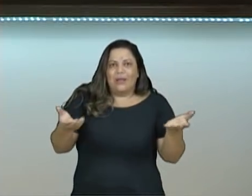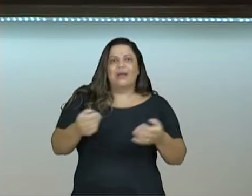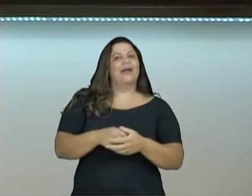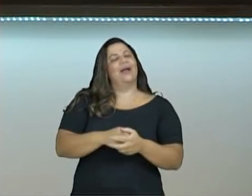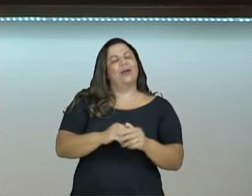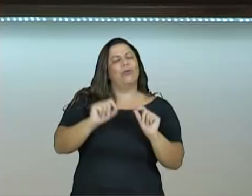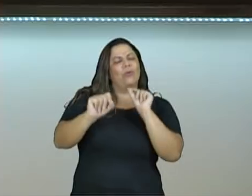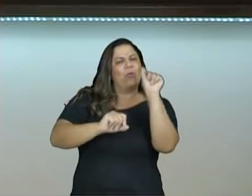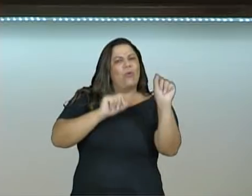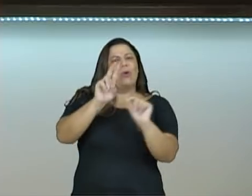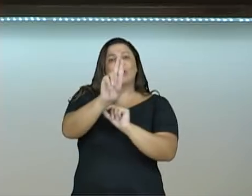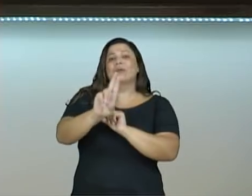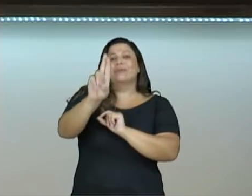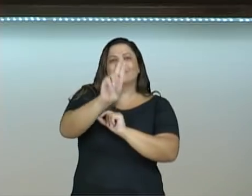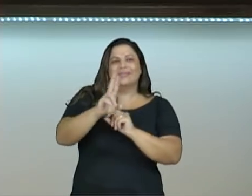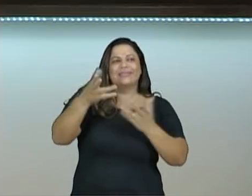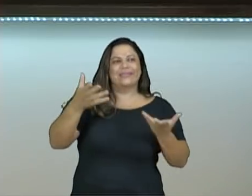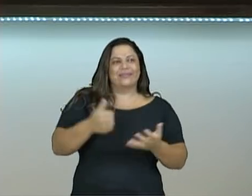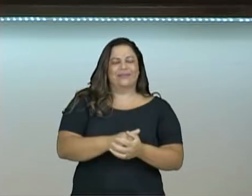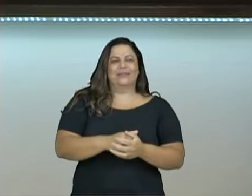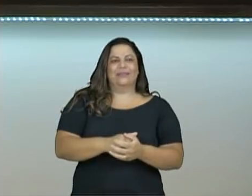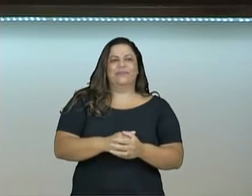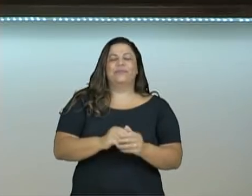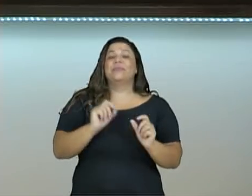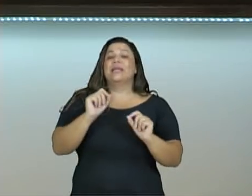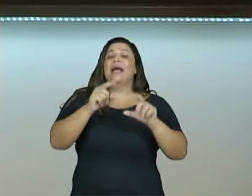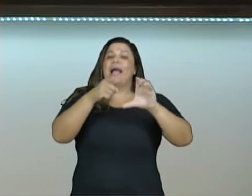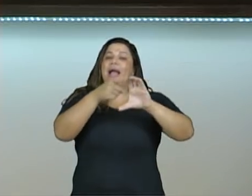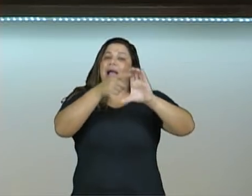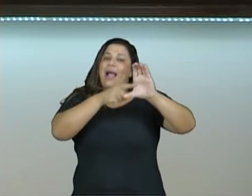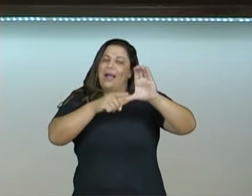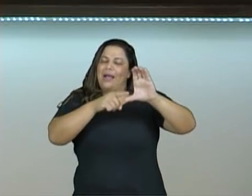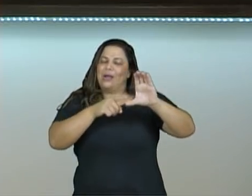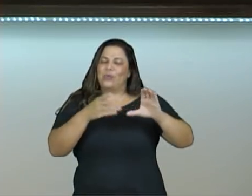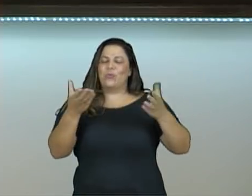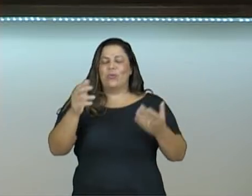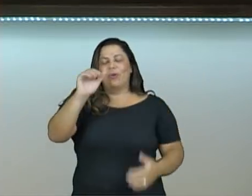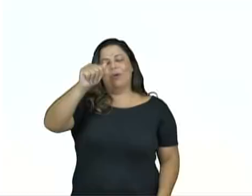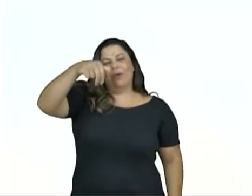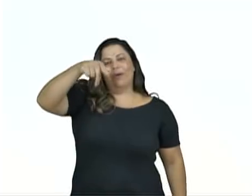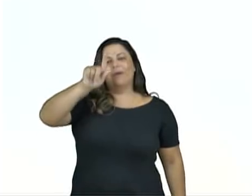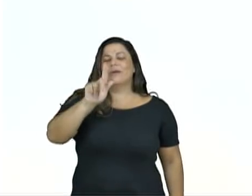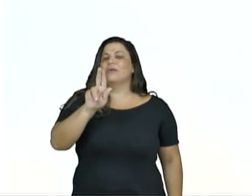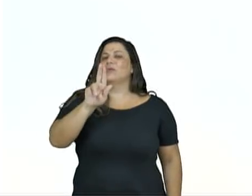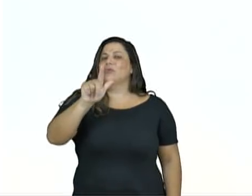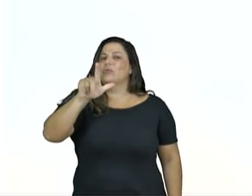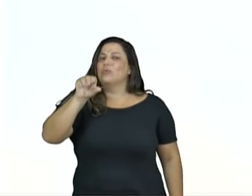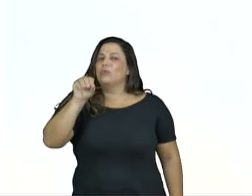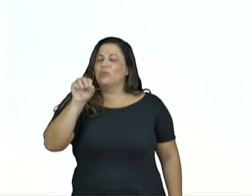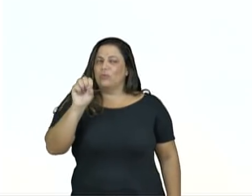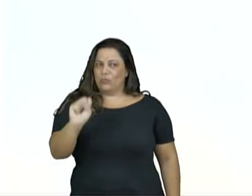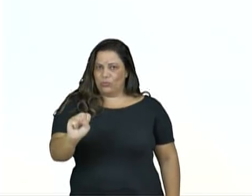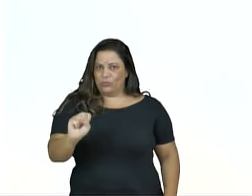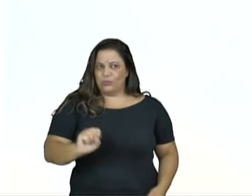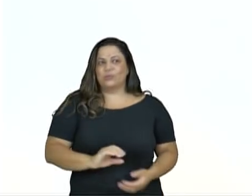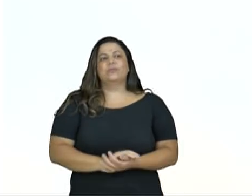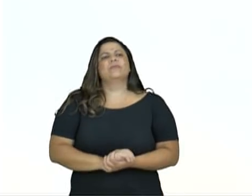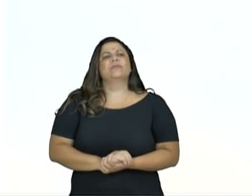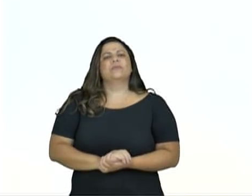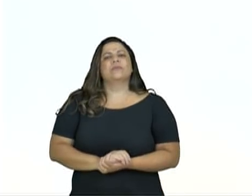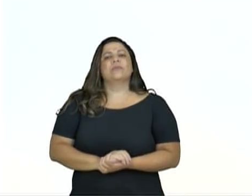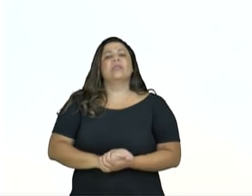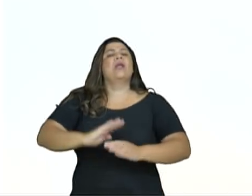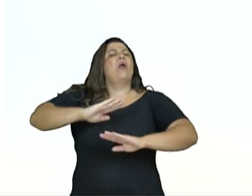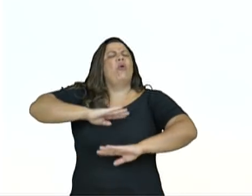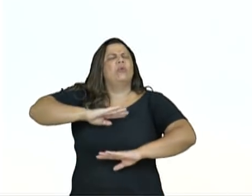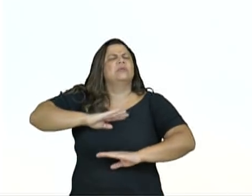unidades utilizadas para medidas de ângulos. Também, então, vamos ver em quais situações que